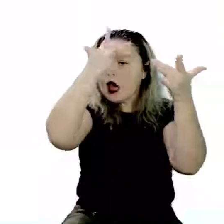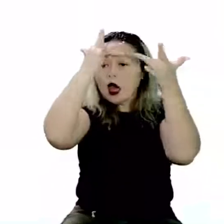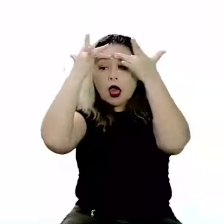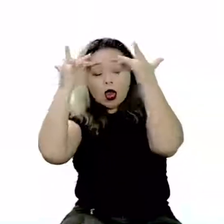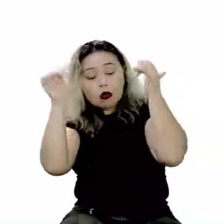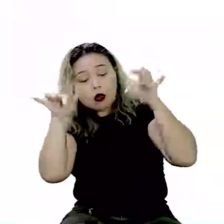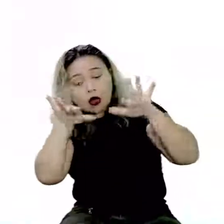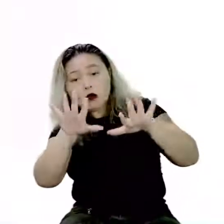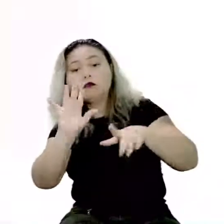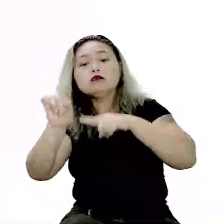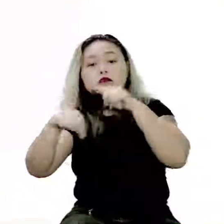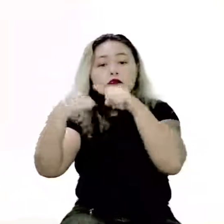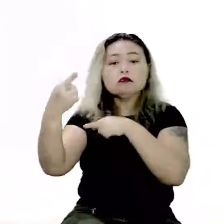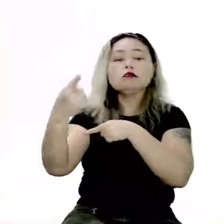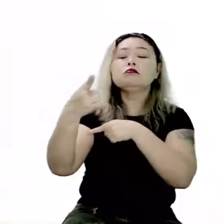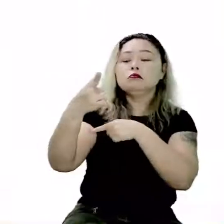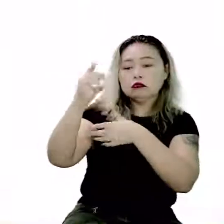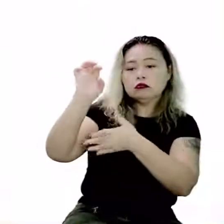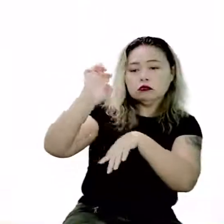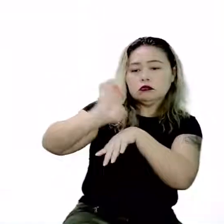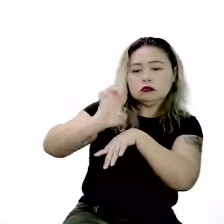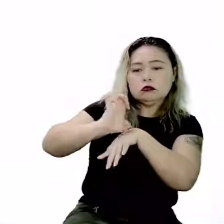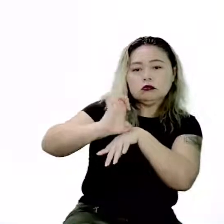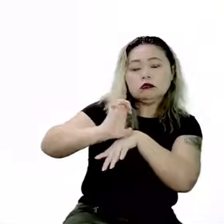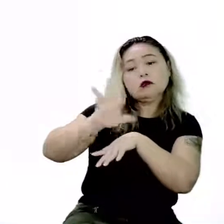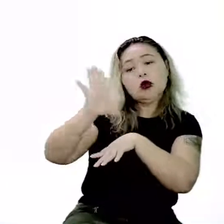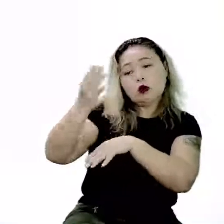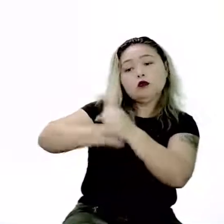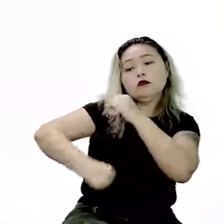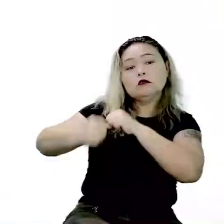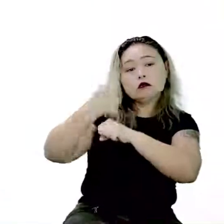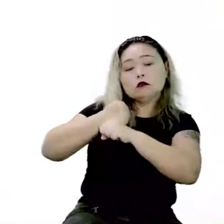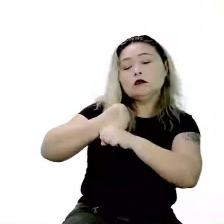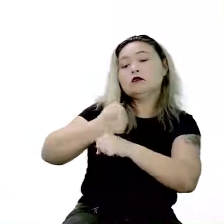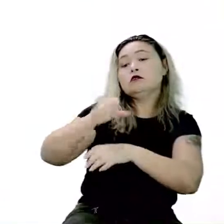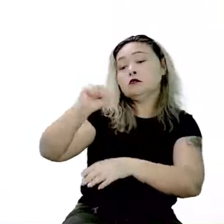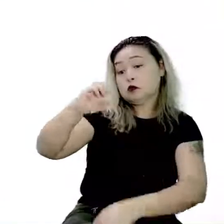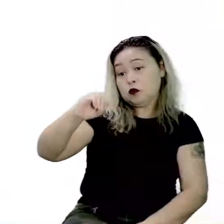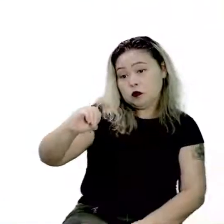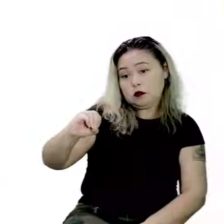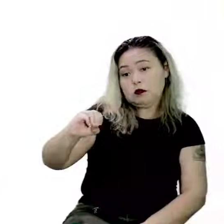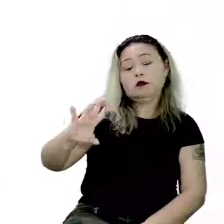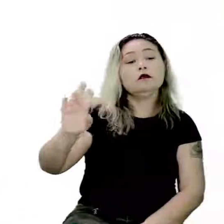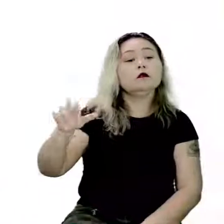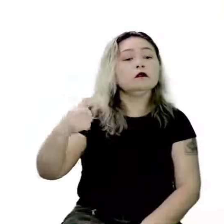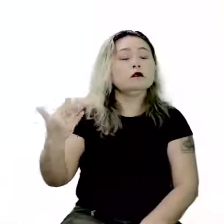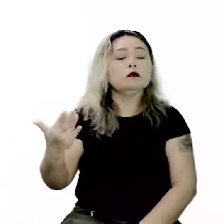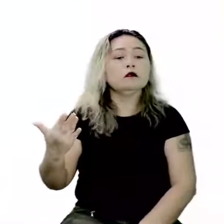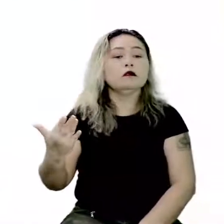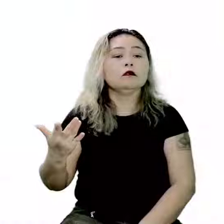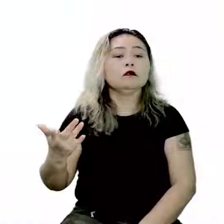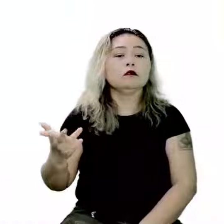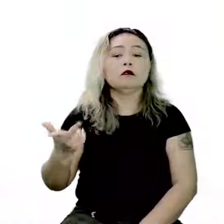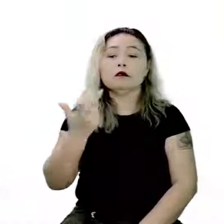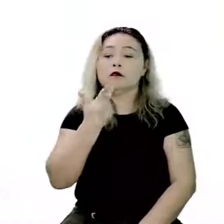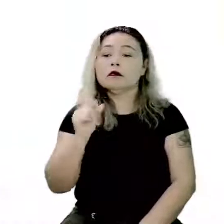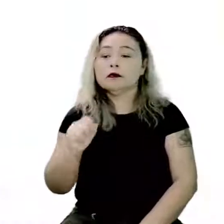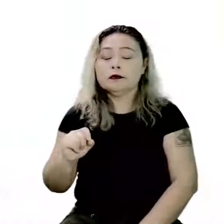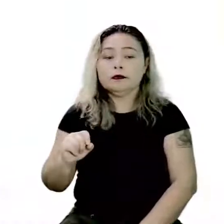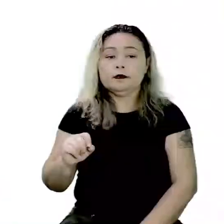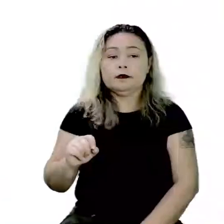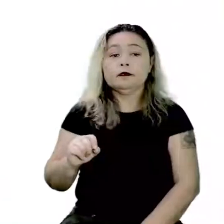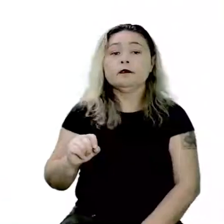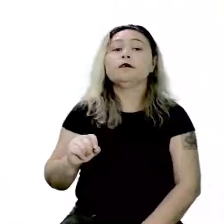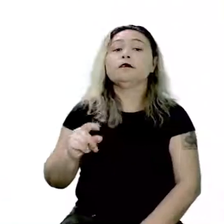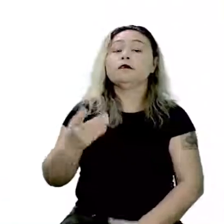migração pelo qual passou o Estado sobre a década de 70. Bem, Então, a gente pode dizer, galera, que